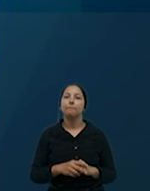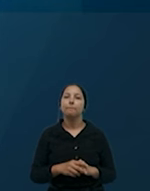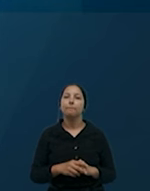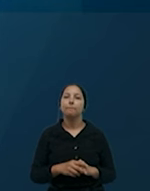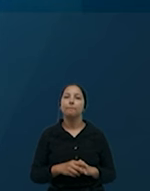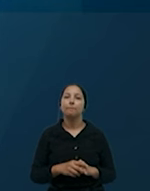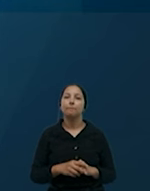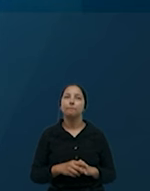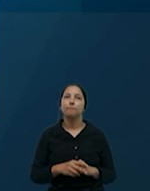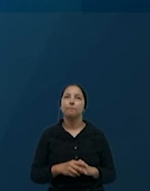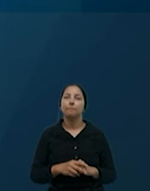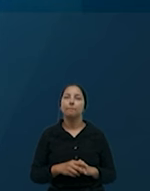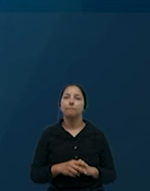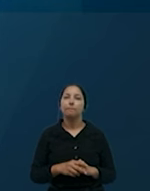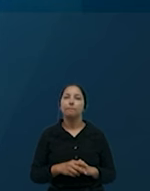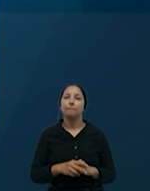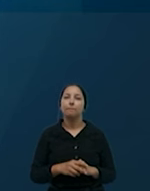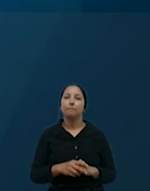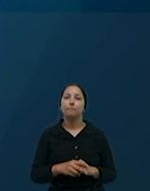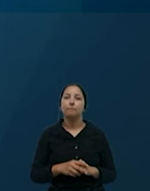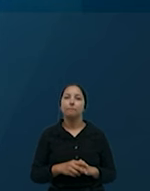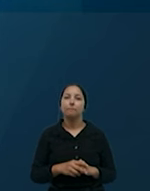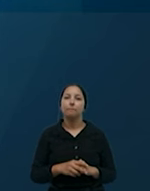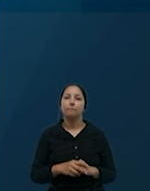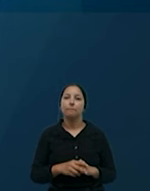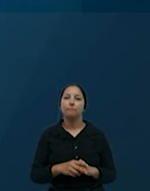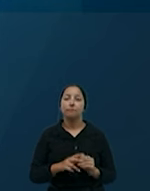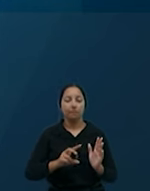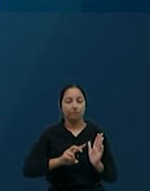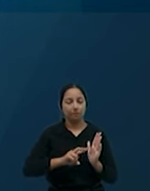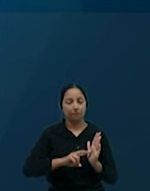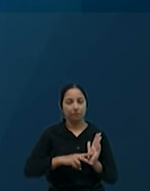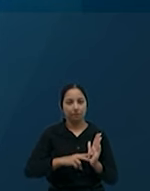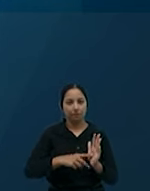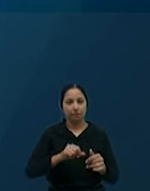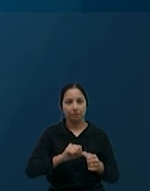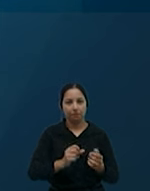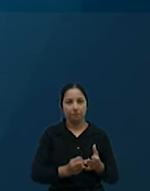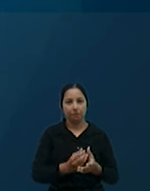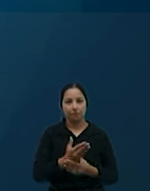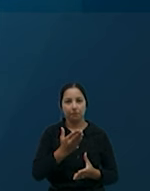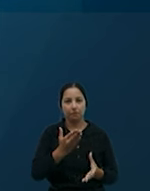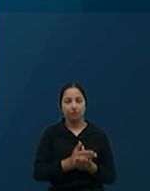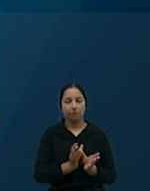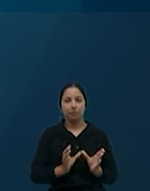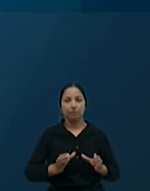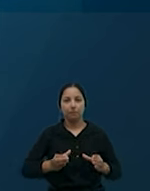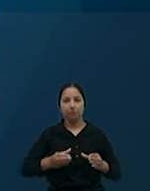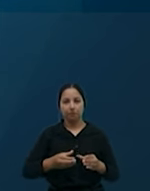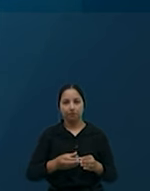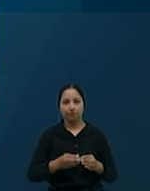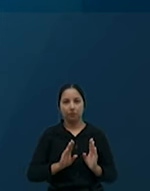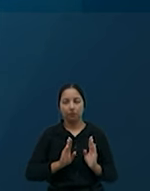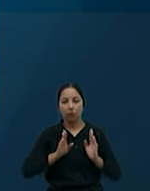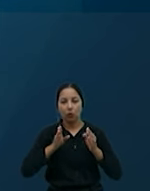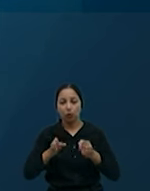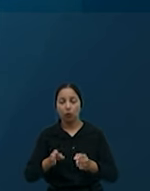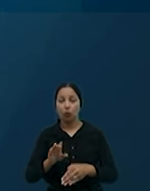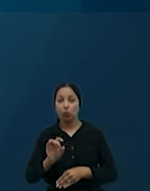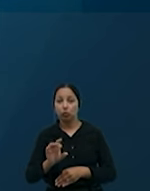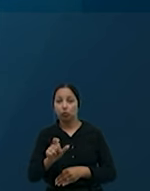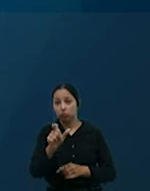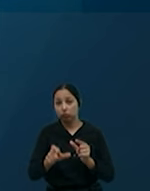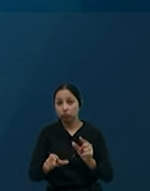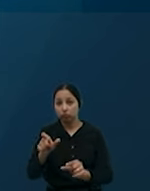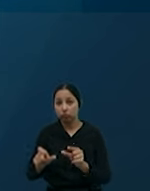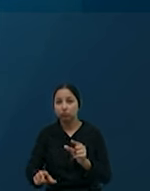ação coletiva promovida por sindicato de âmbito estadual está restrita aos integrantes da categoria profissional, filiados